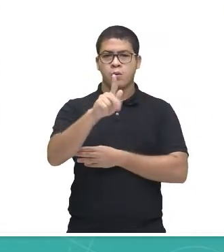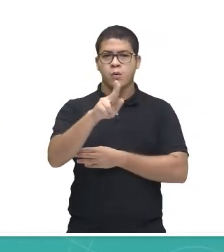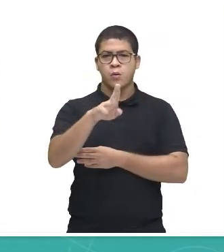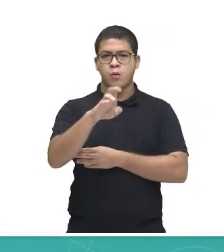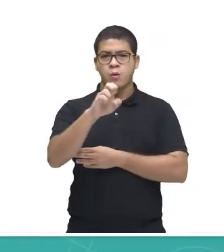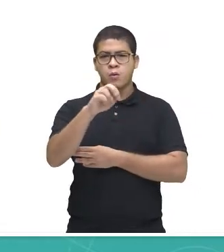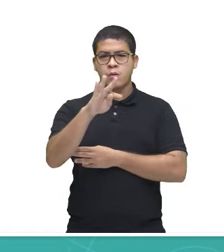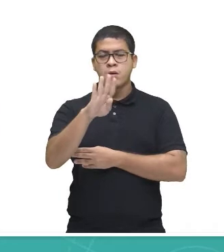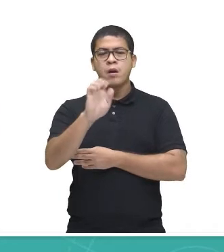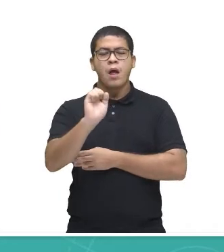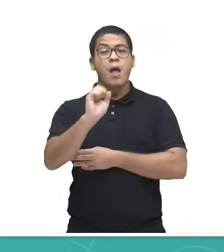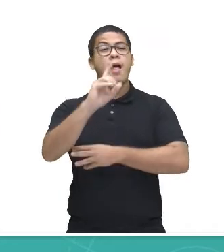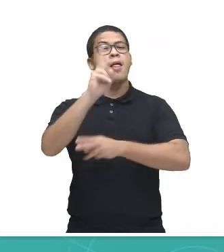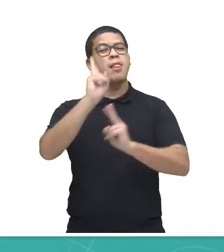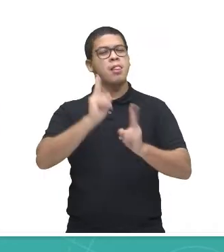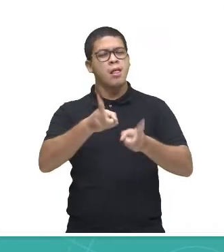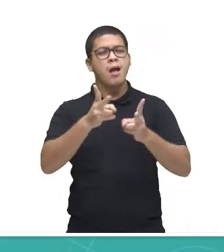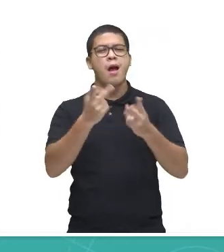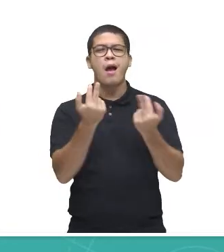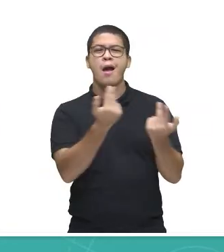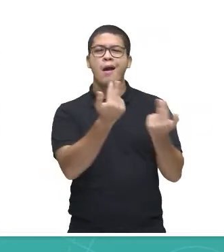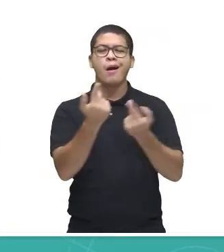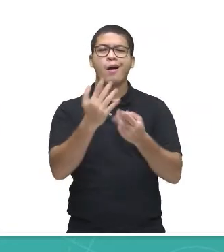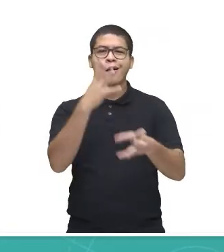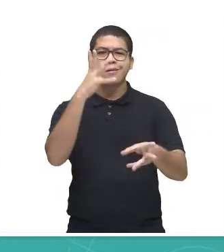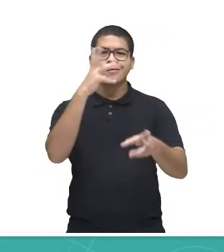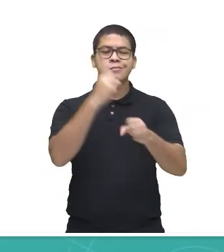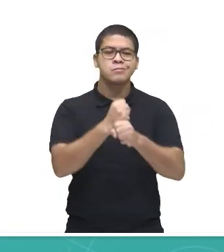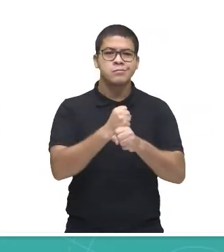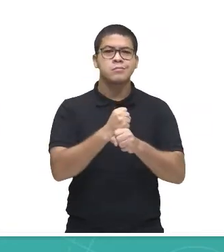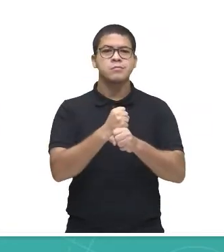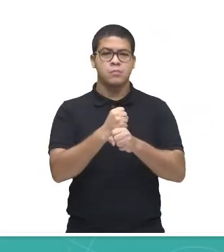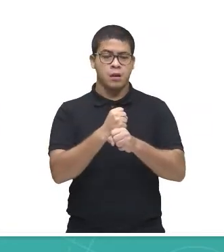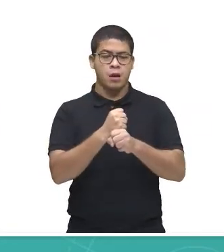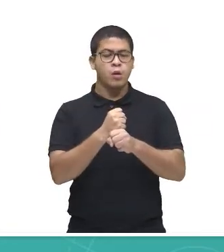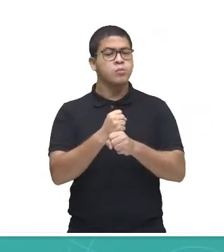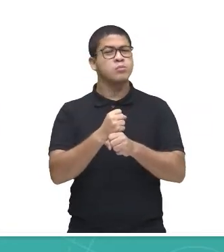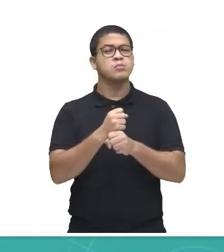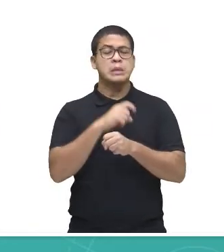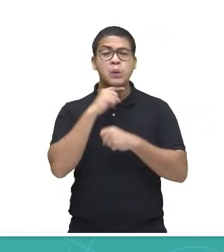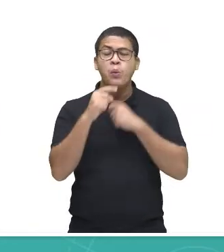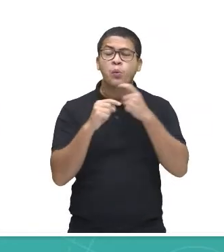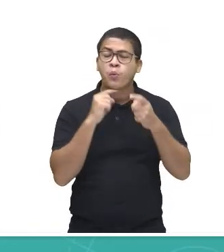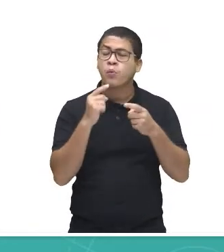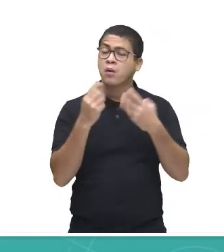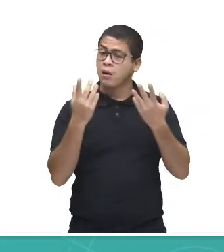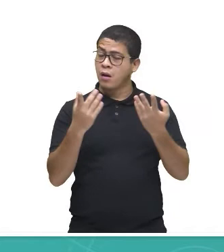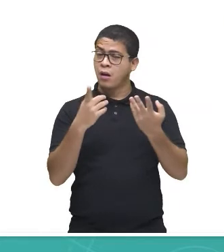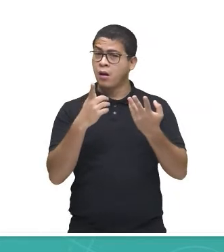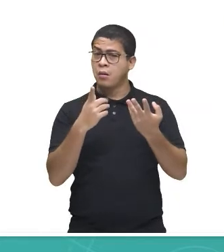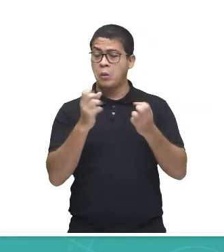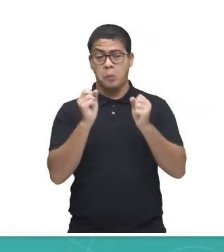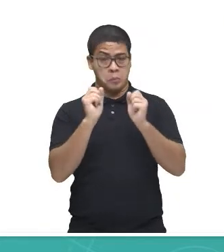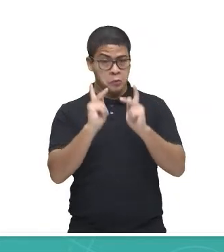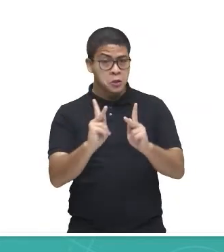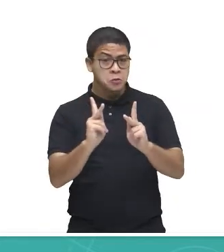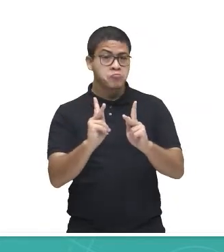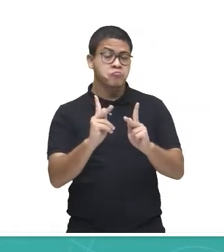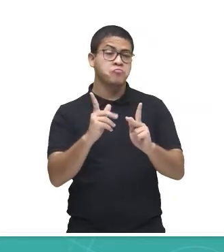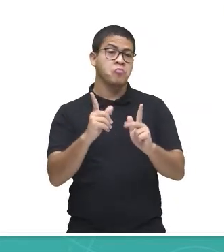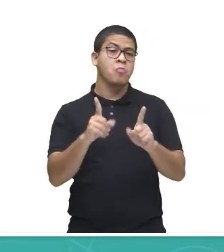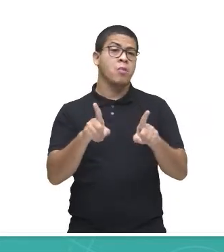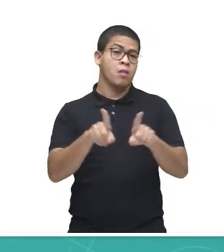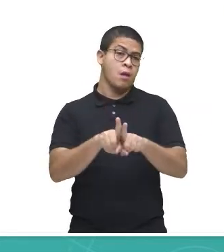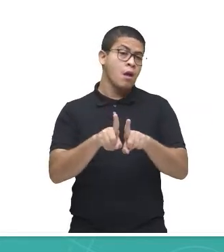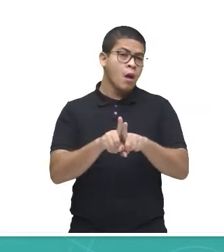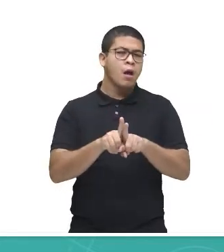possuem a mesma medida. Agora vem a dúvida. Beleza. Nós vimos aqui toda essa